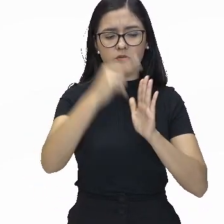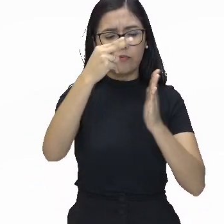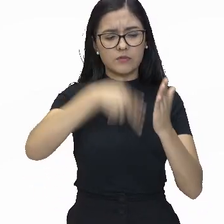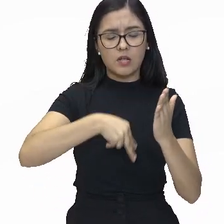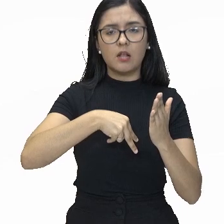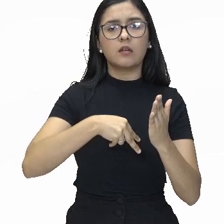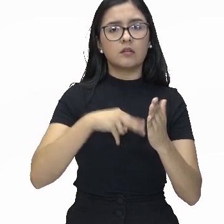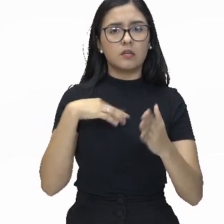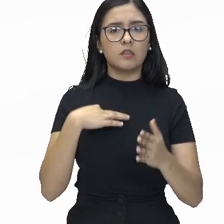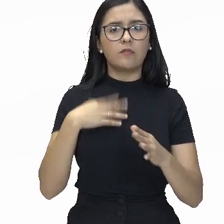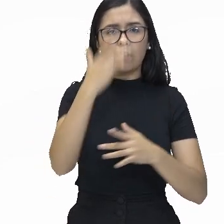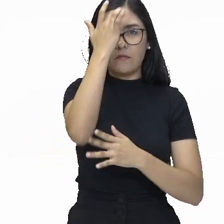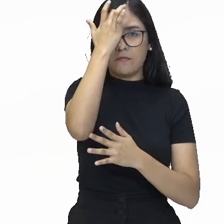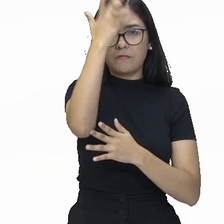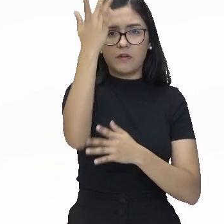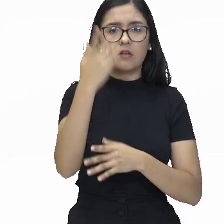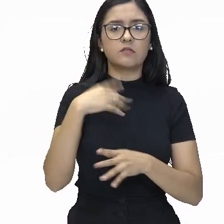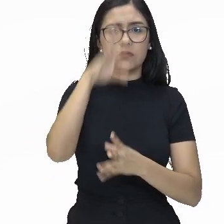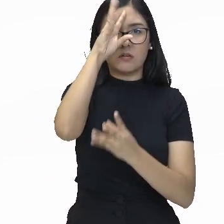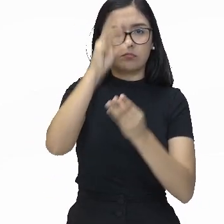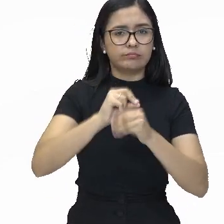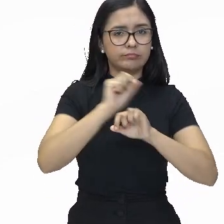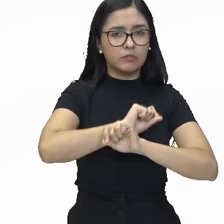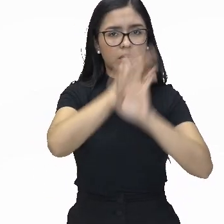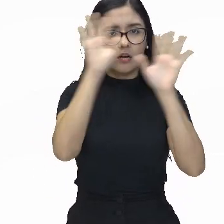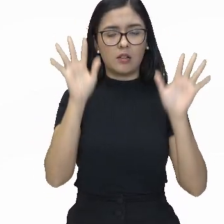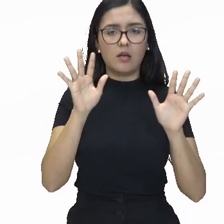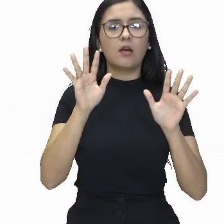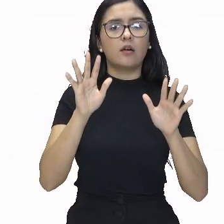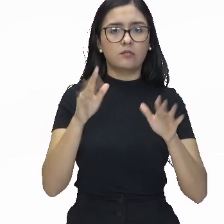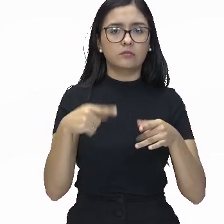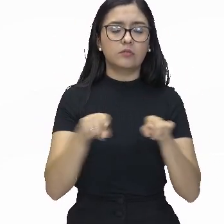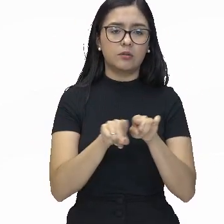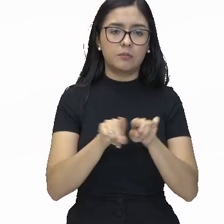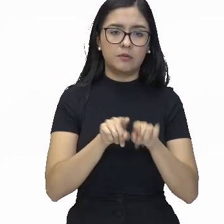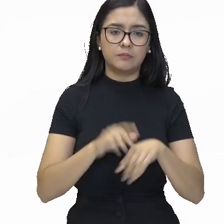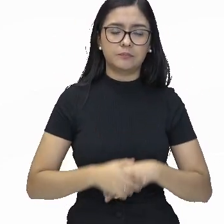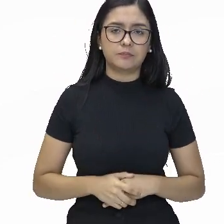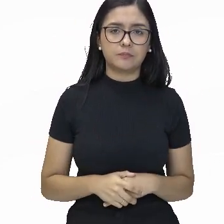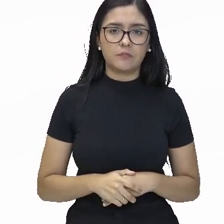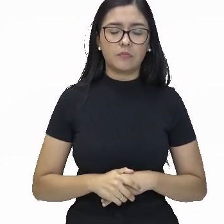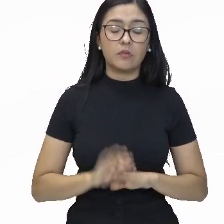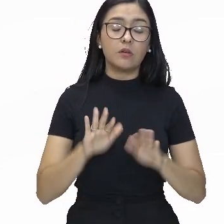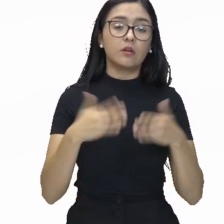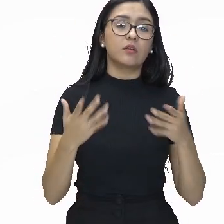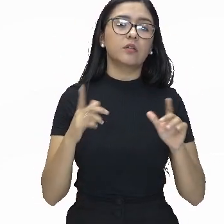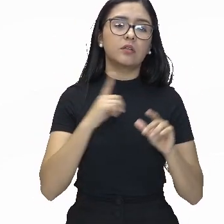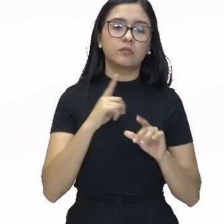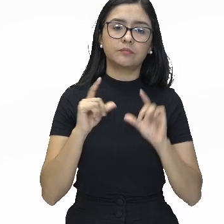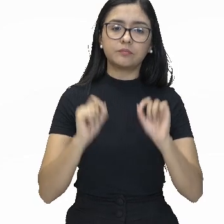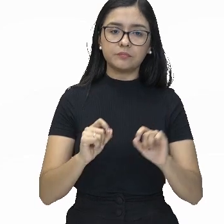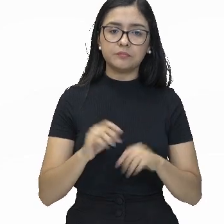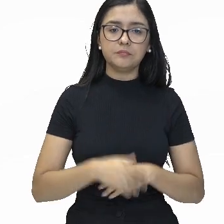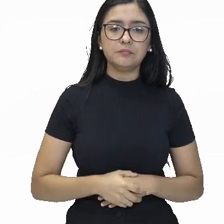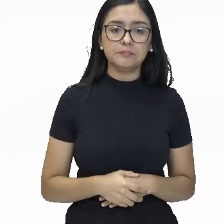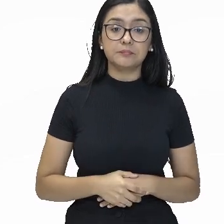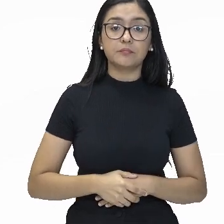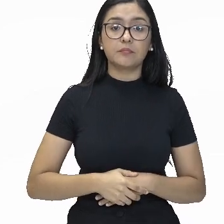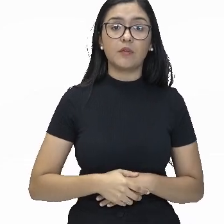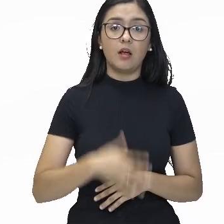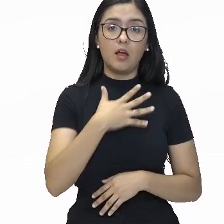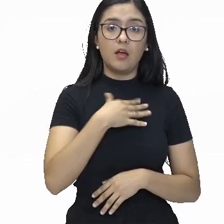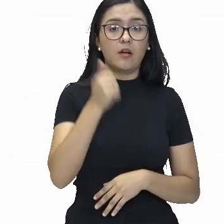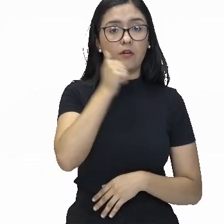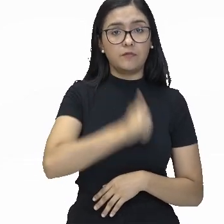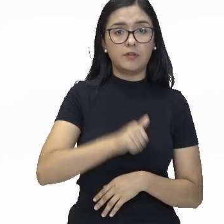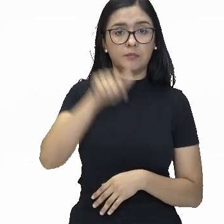mais fácil, mais compreensível de se ler e mais claro. Então, conta-se que a filha do cacique